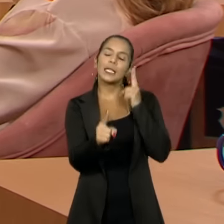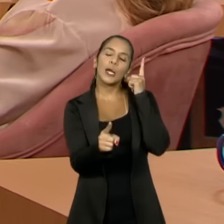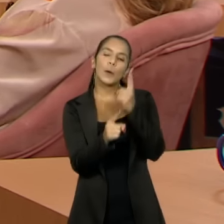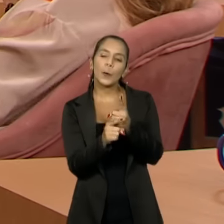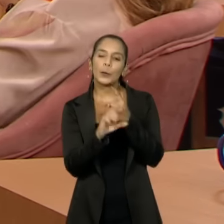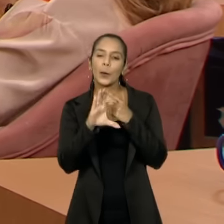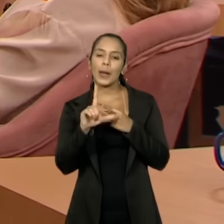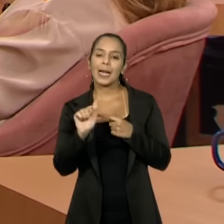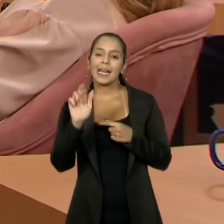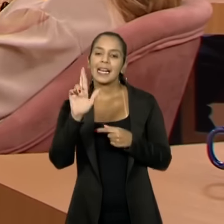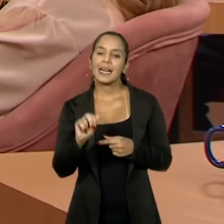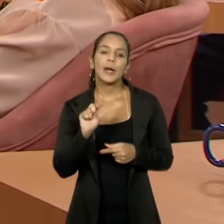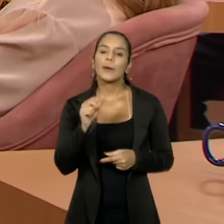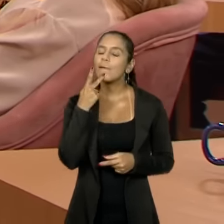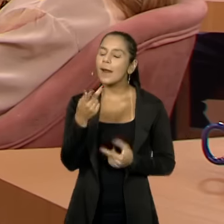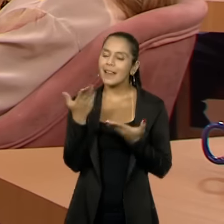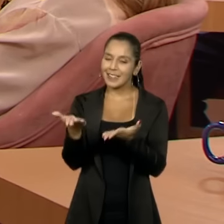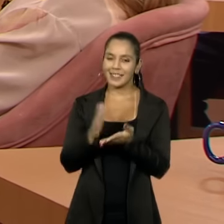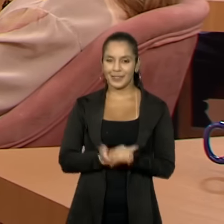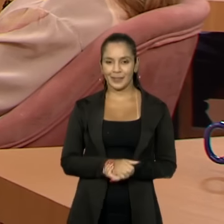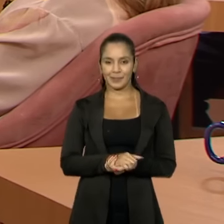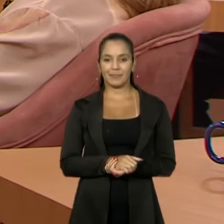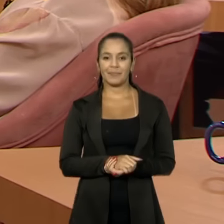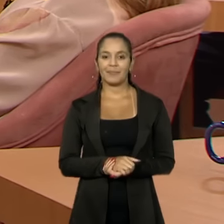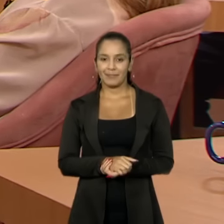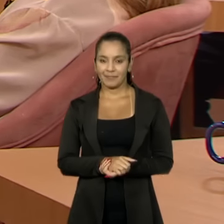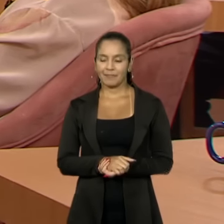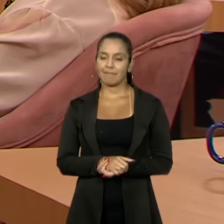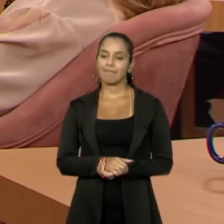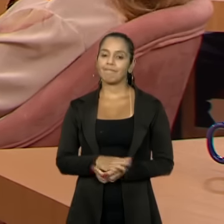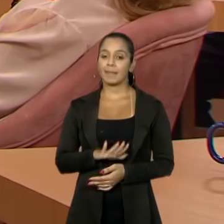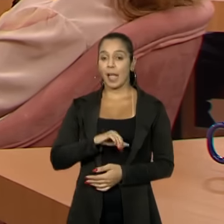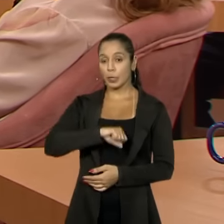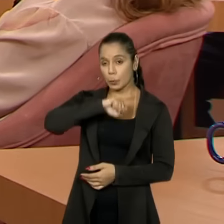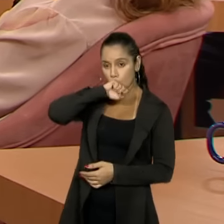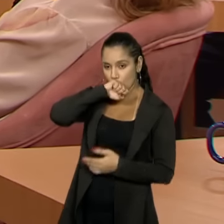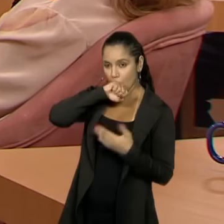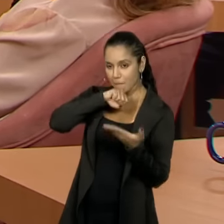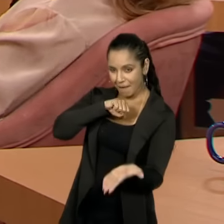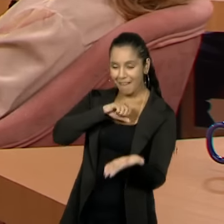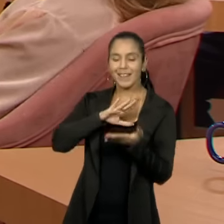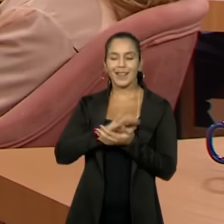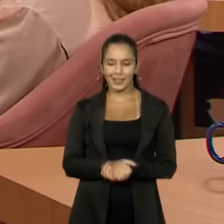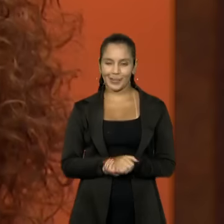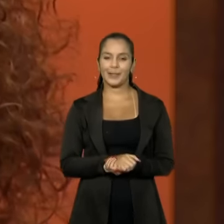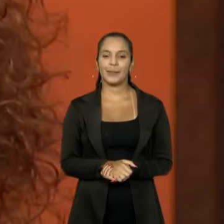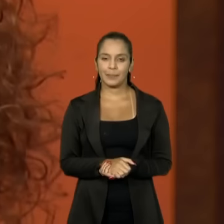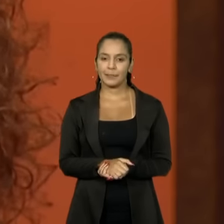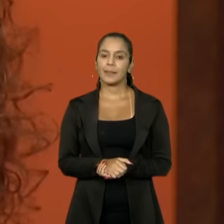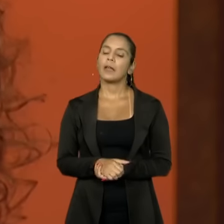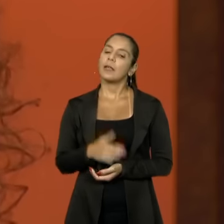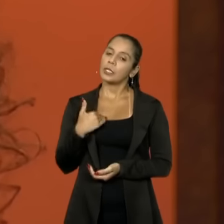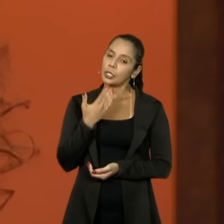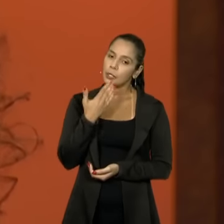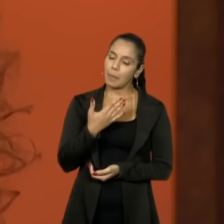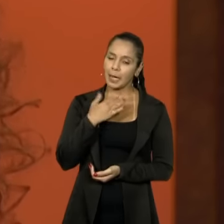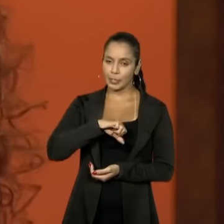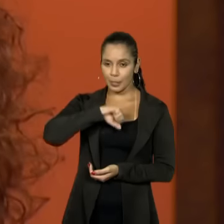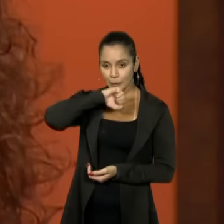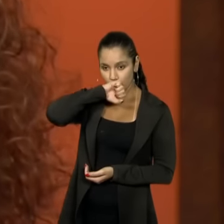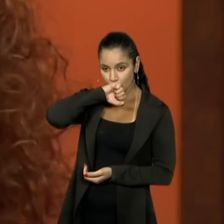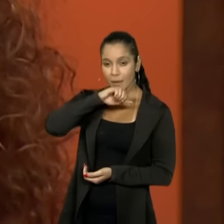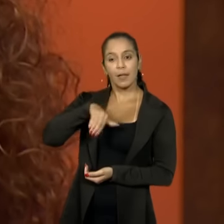Clara. O que, que você diria para ela? A sua bênção. Isso aí, garota! A gente pede a bênção, né,